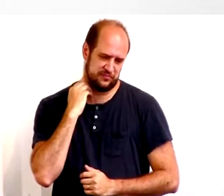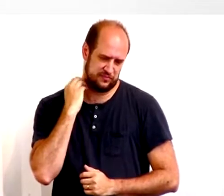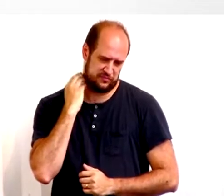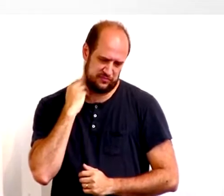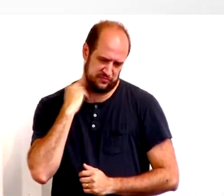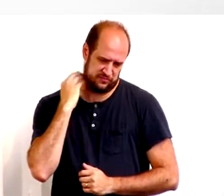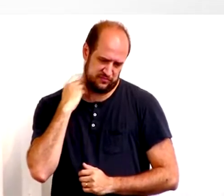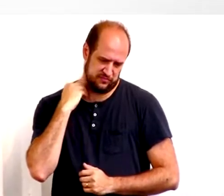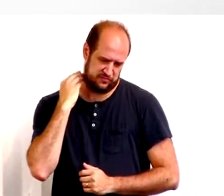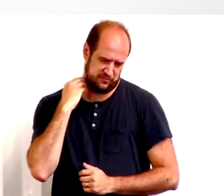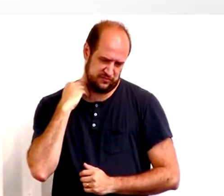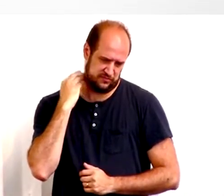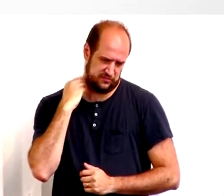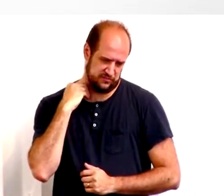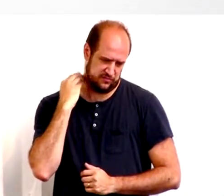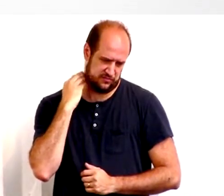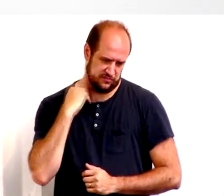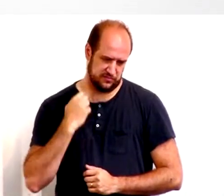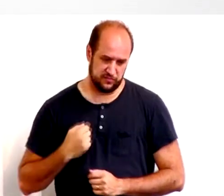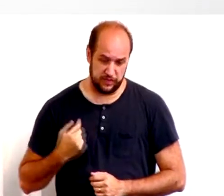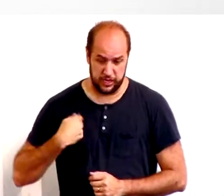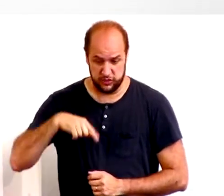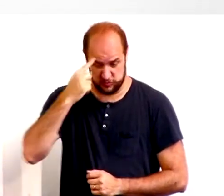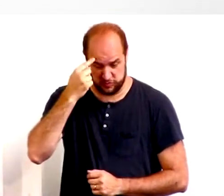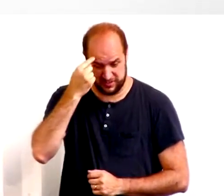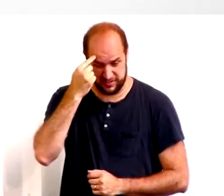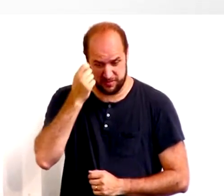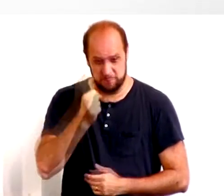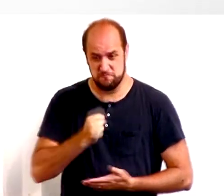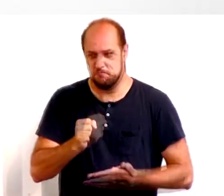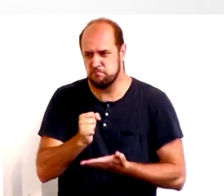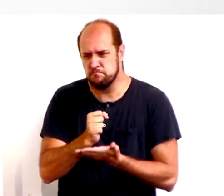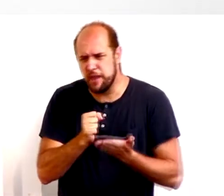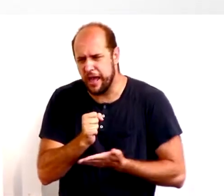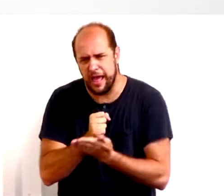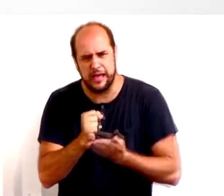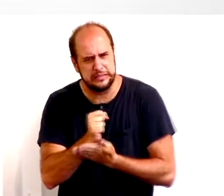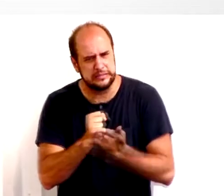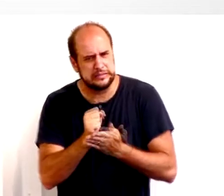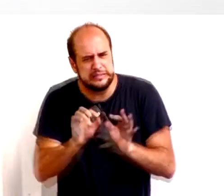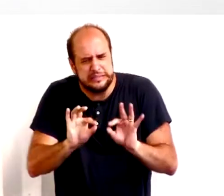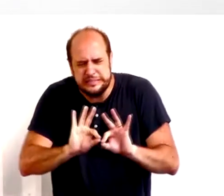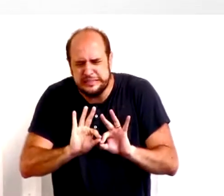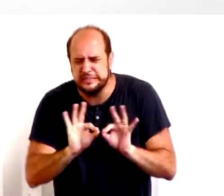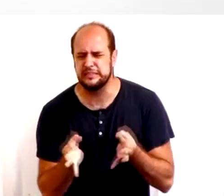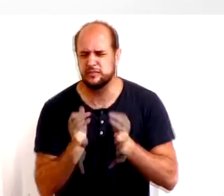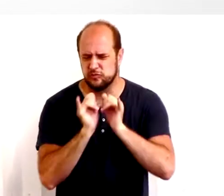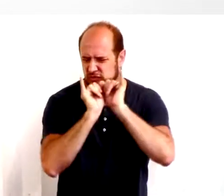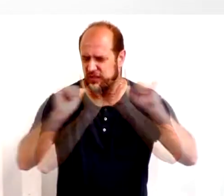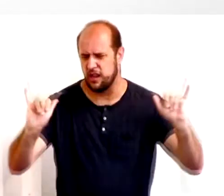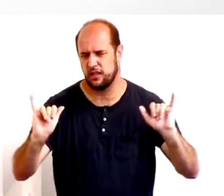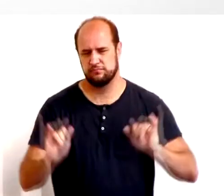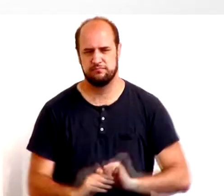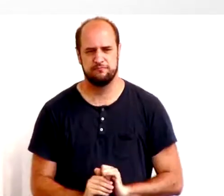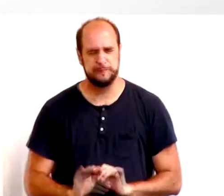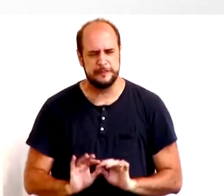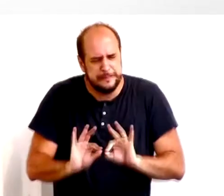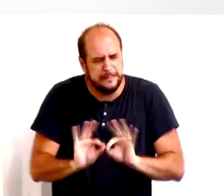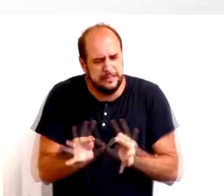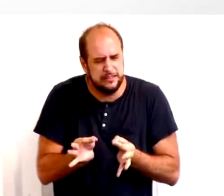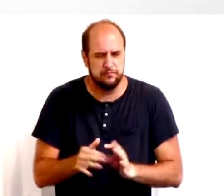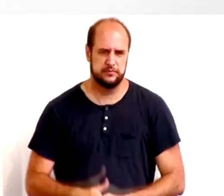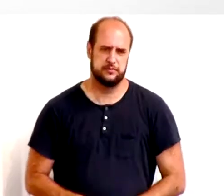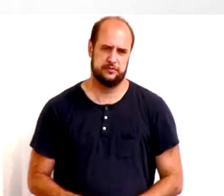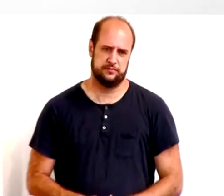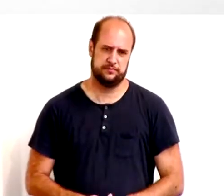Você não precisa de base teológica para dizer que é isso que você é. Precisa.